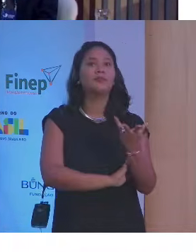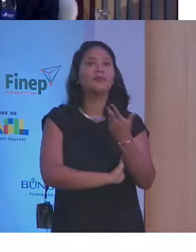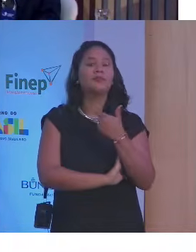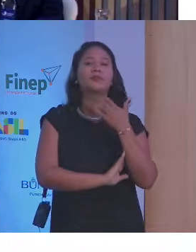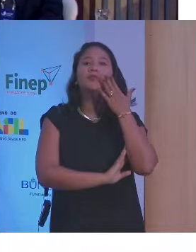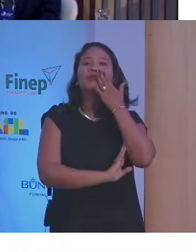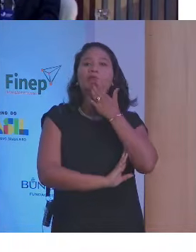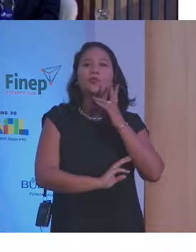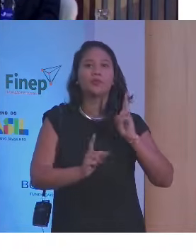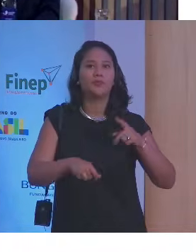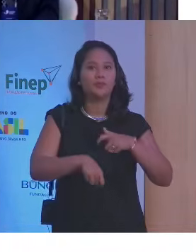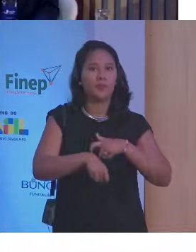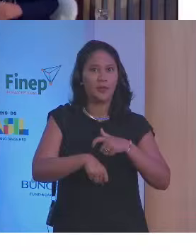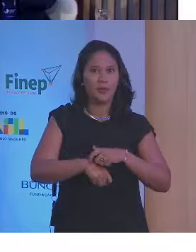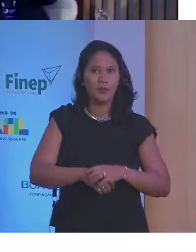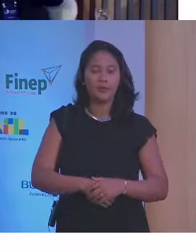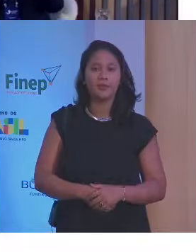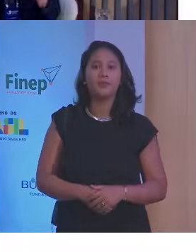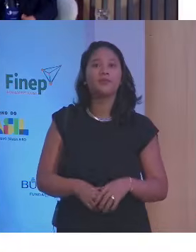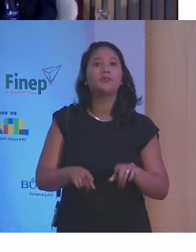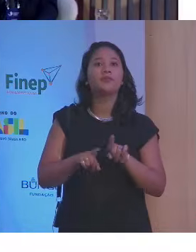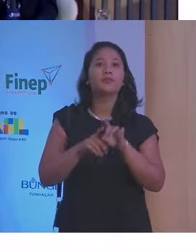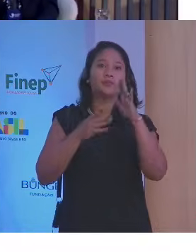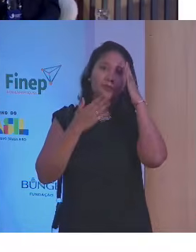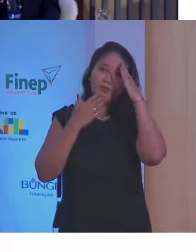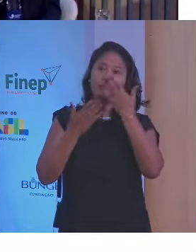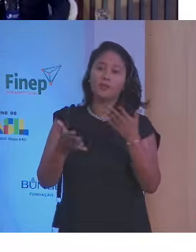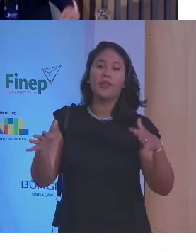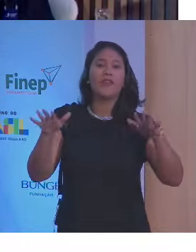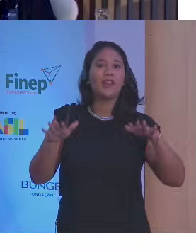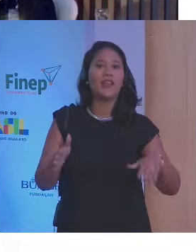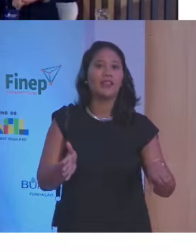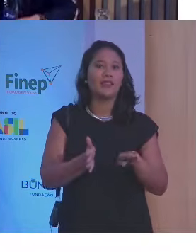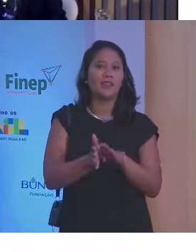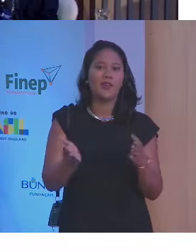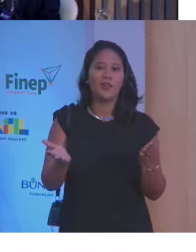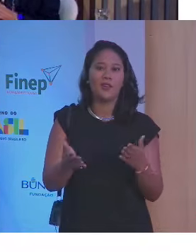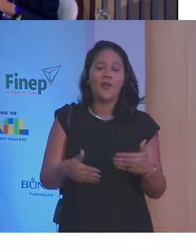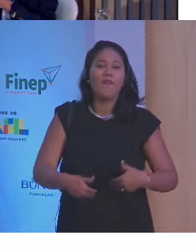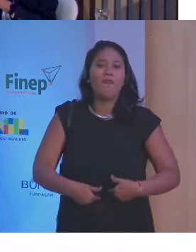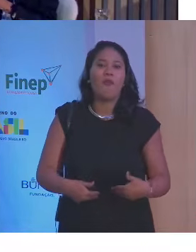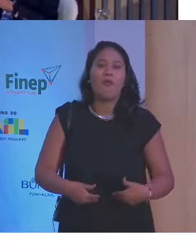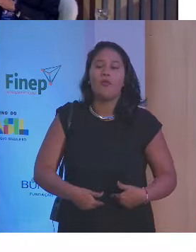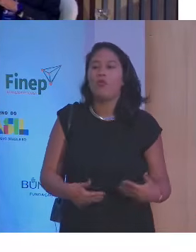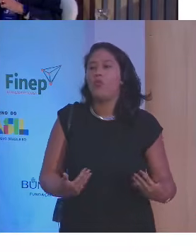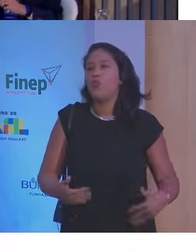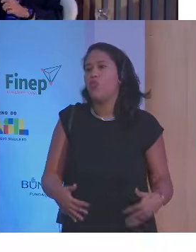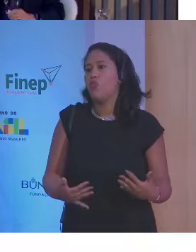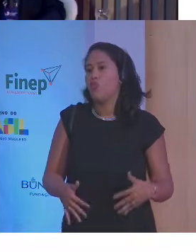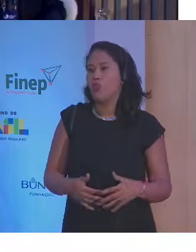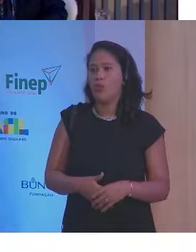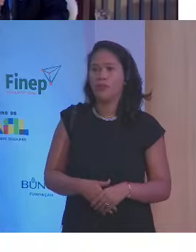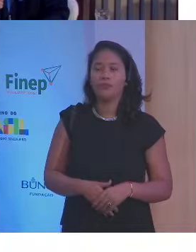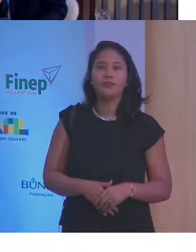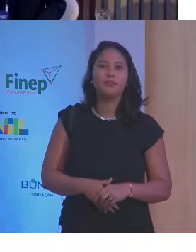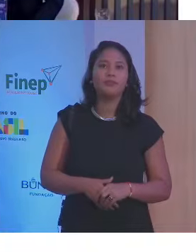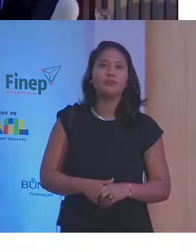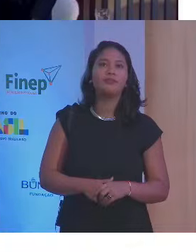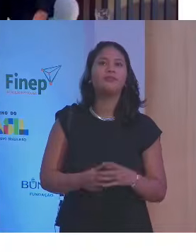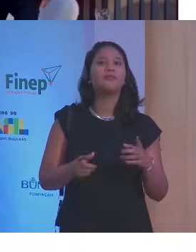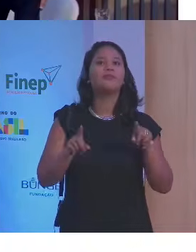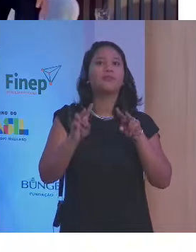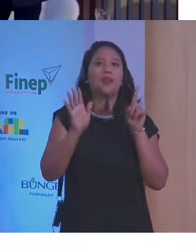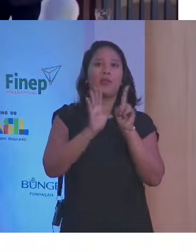terem se mantido no tempo. Né? E também a vocês por terem ficado até agora, está todo mundo morrendo de fome, né? E fazerem